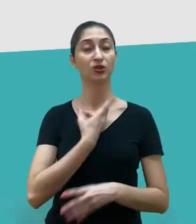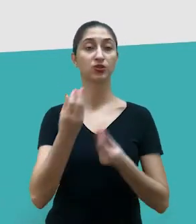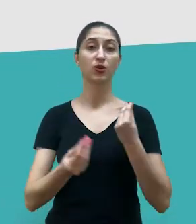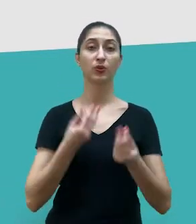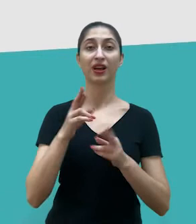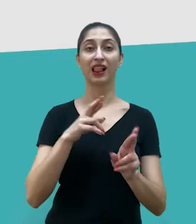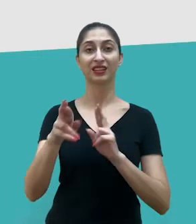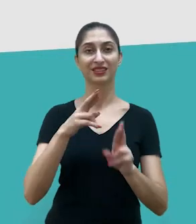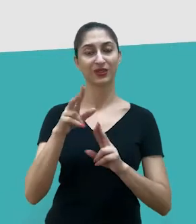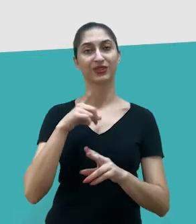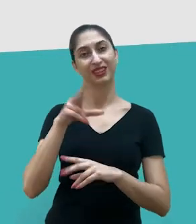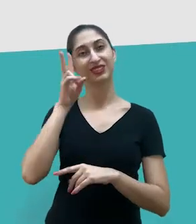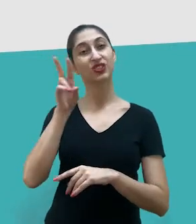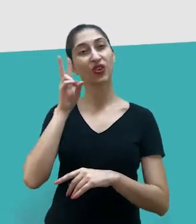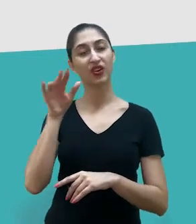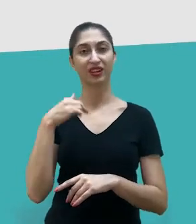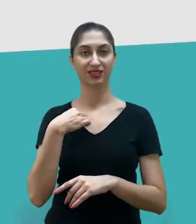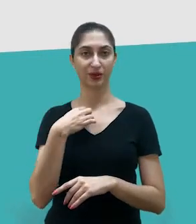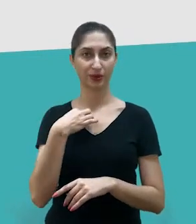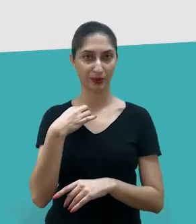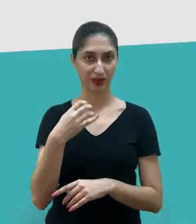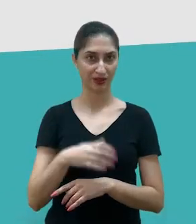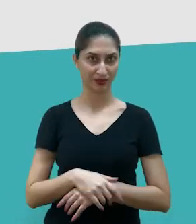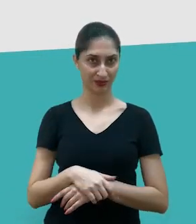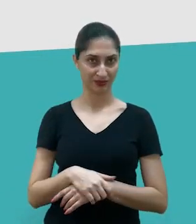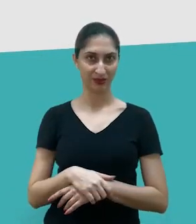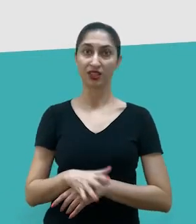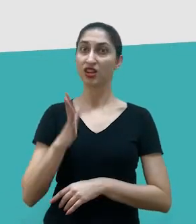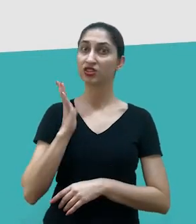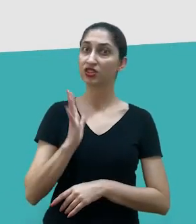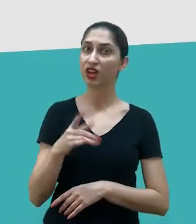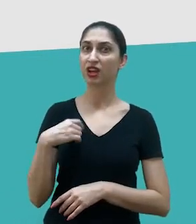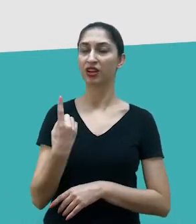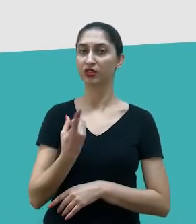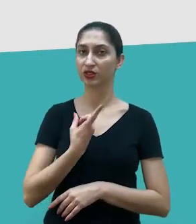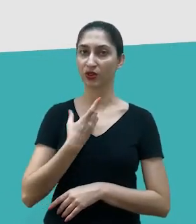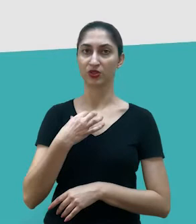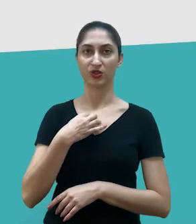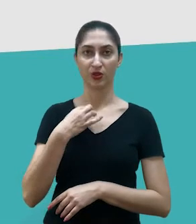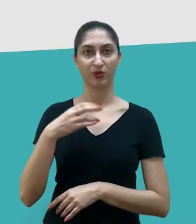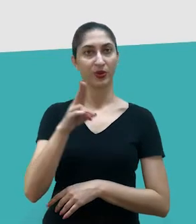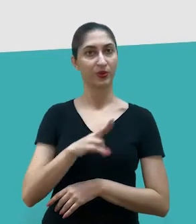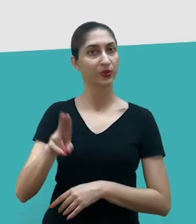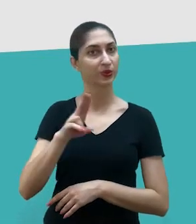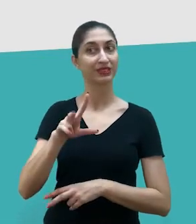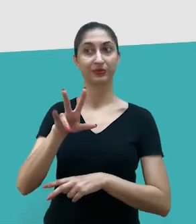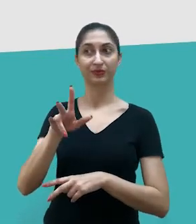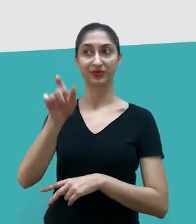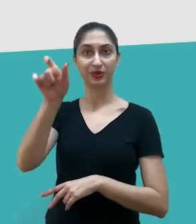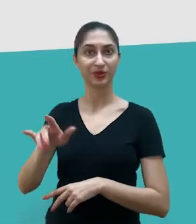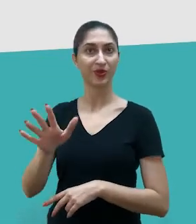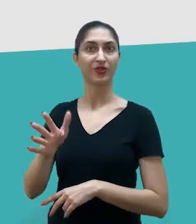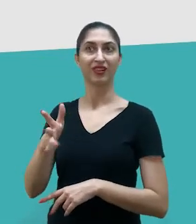nossas roupas têm história. Elas nos vestiram em ocasiões especiais, foram presentes de alguém querido,